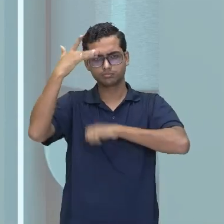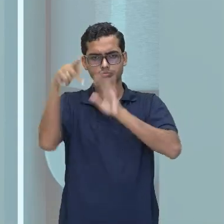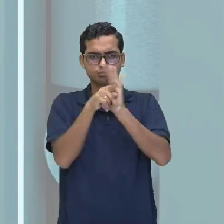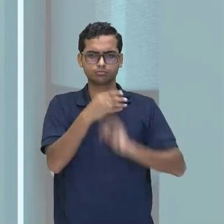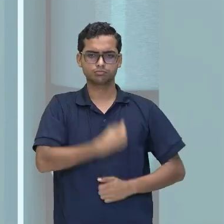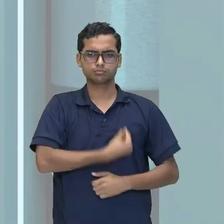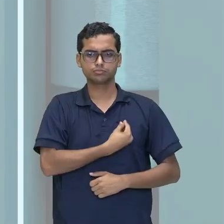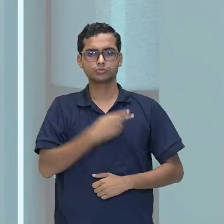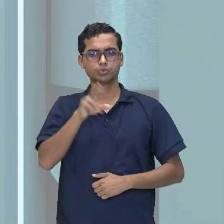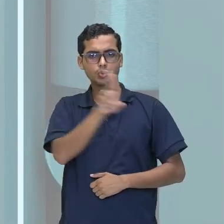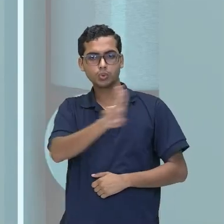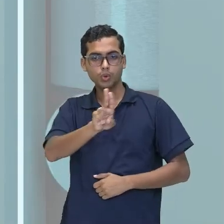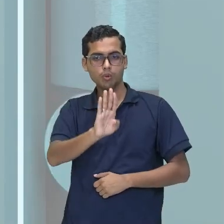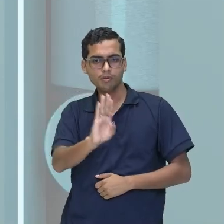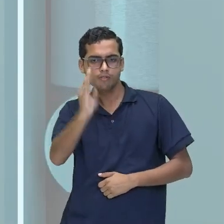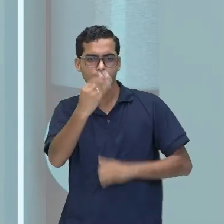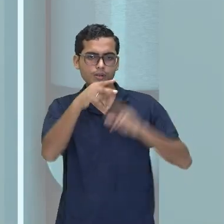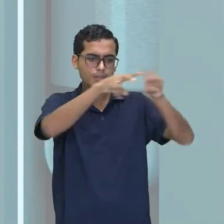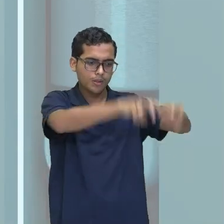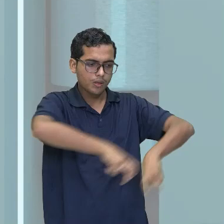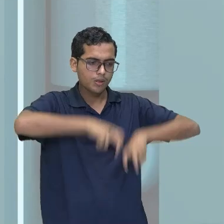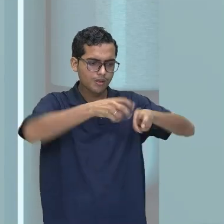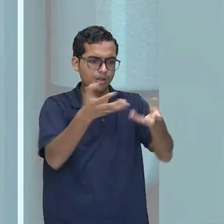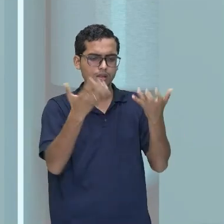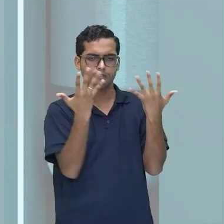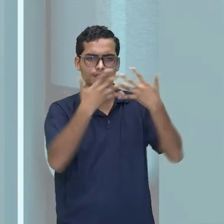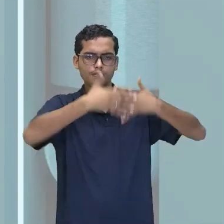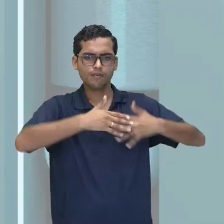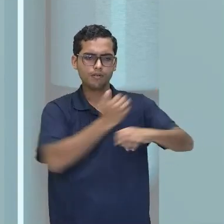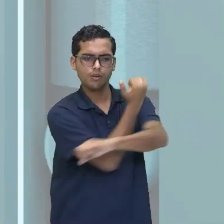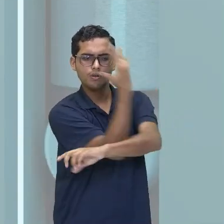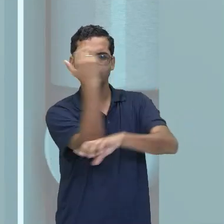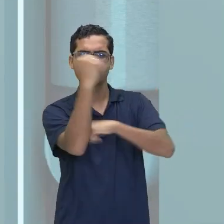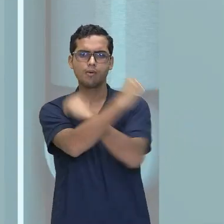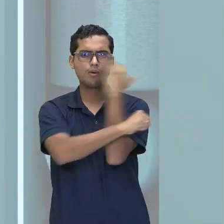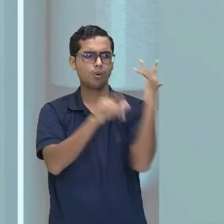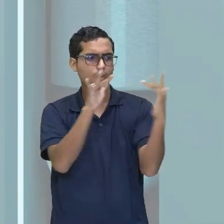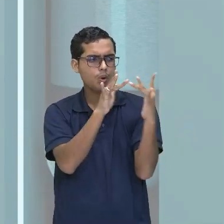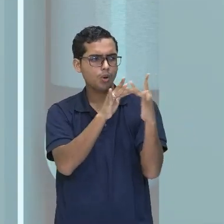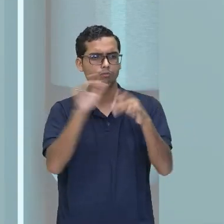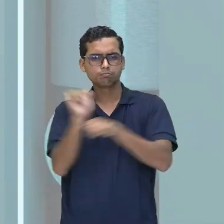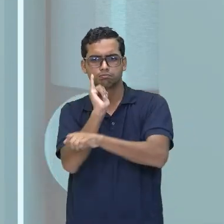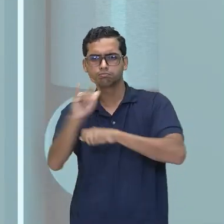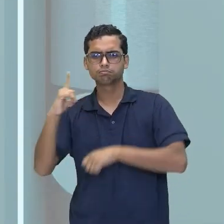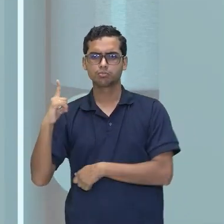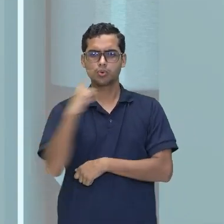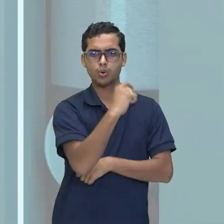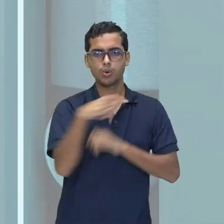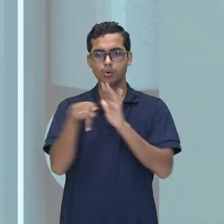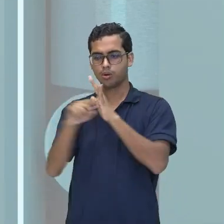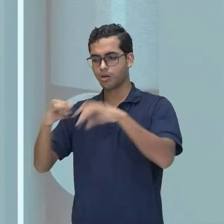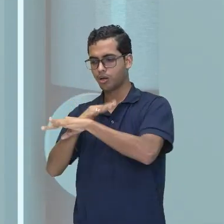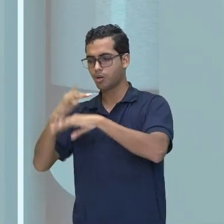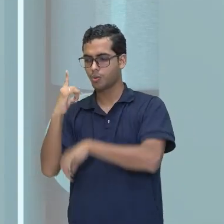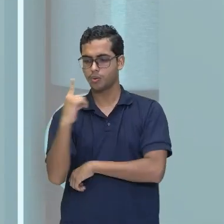campo, porque eles queriam viver em harmonia com a natureza. É uma fuga da cidade